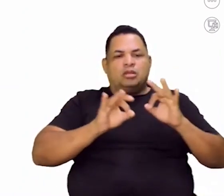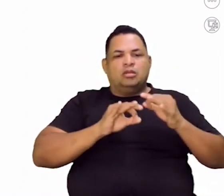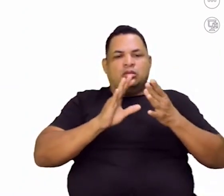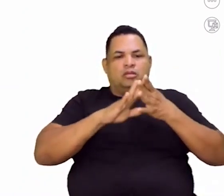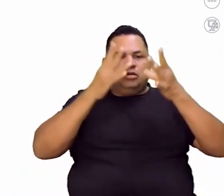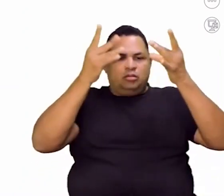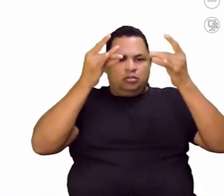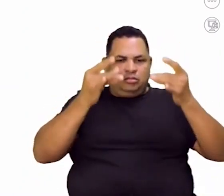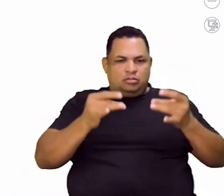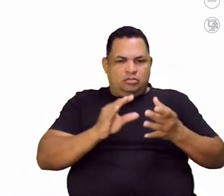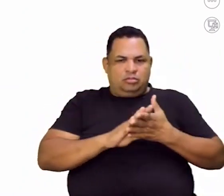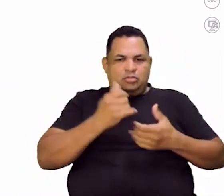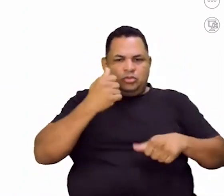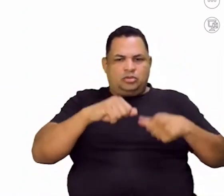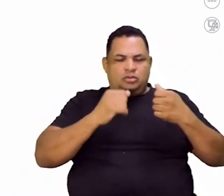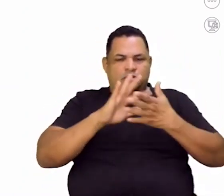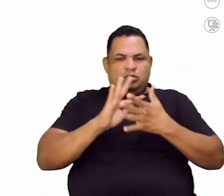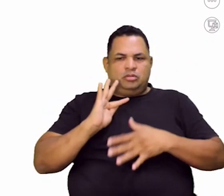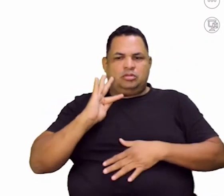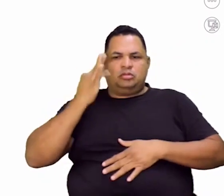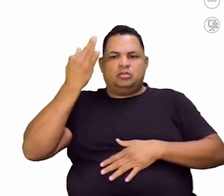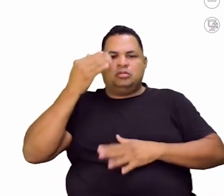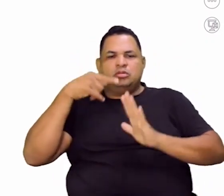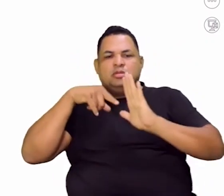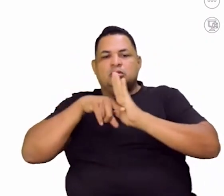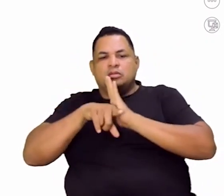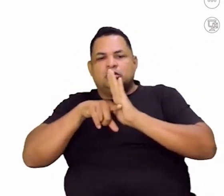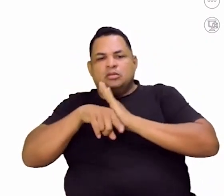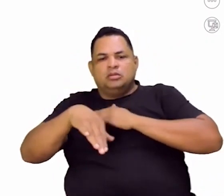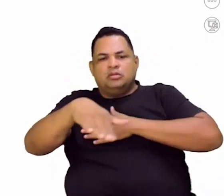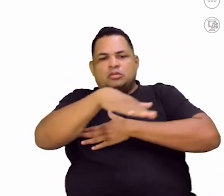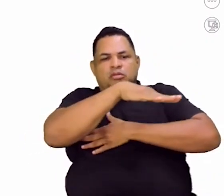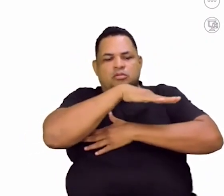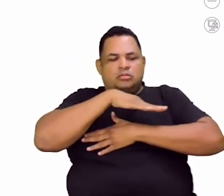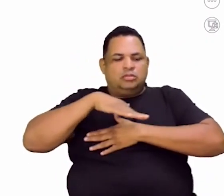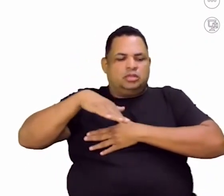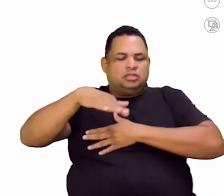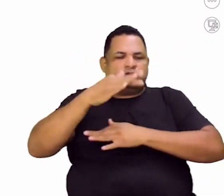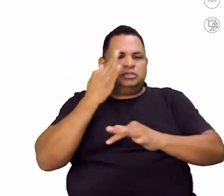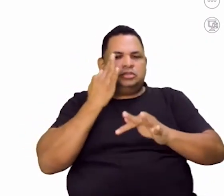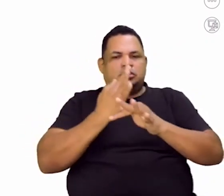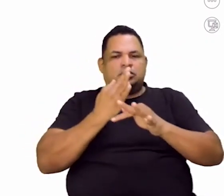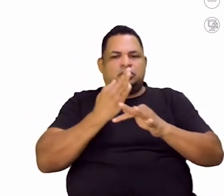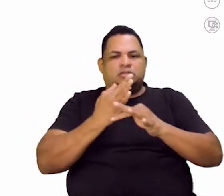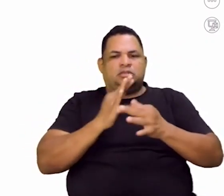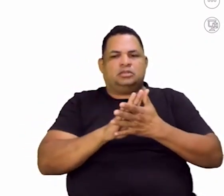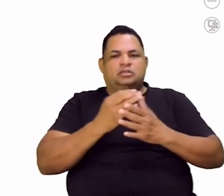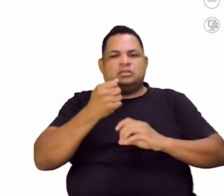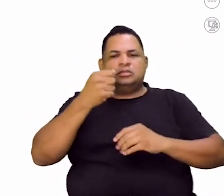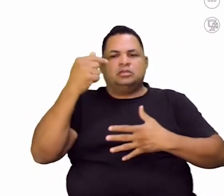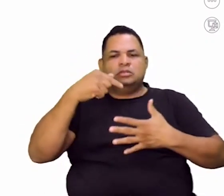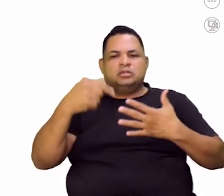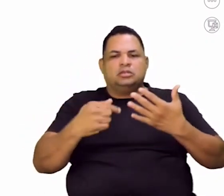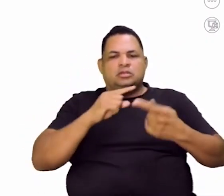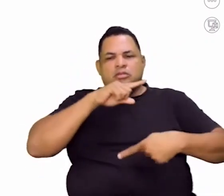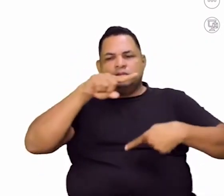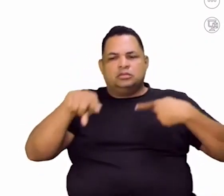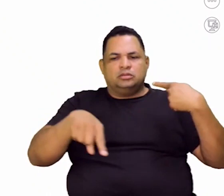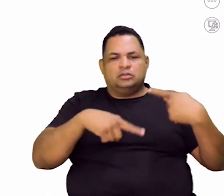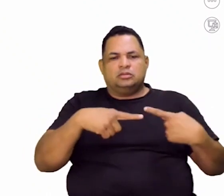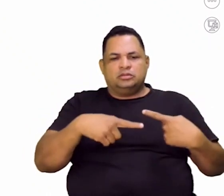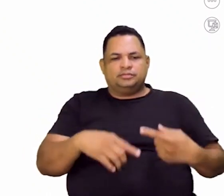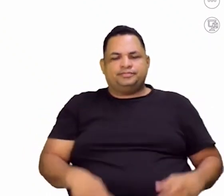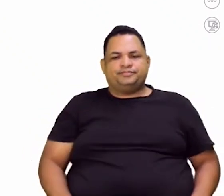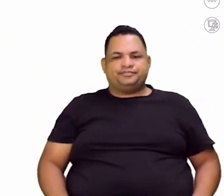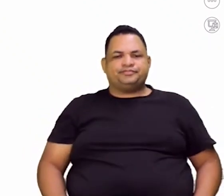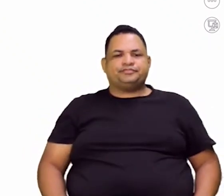dos fenômenos. Ele investigou o espaço físico nos seus aspectos e objetivos,